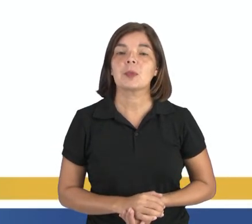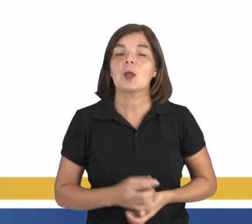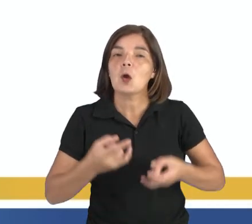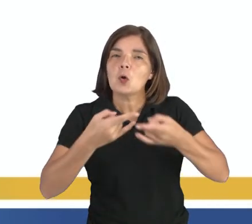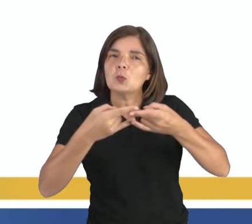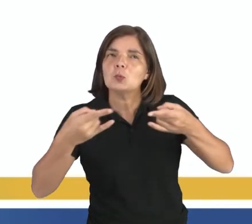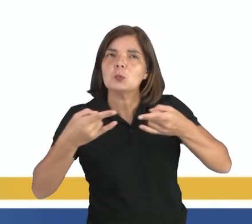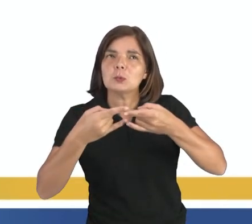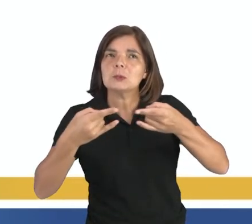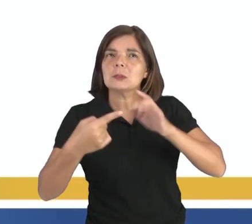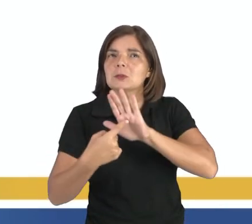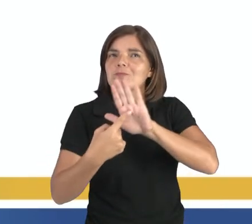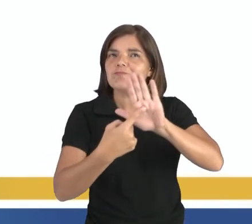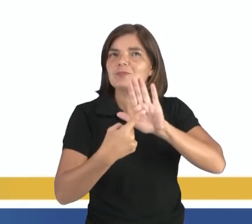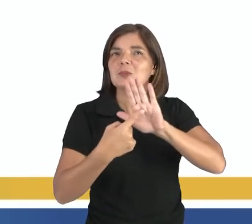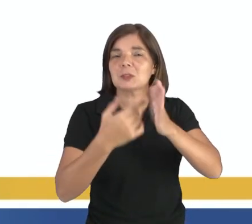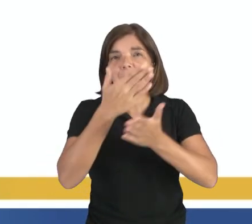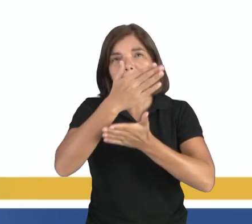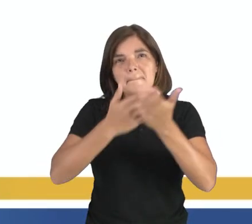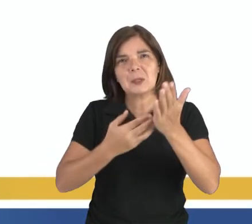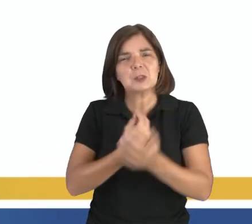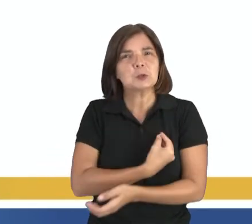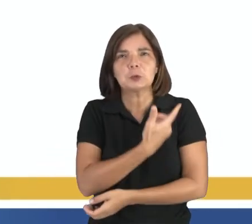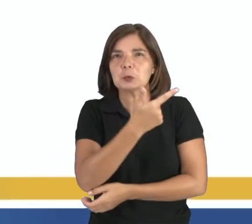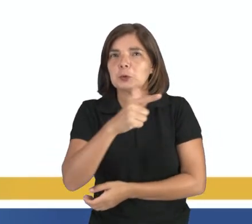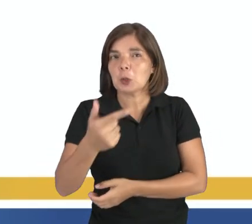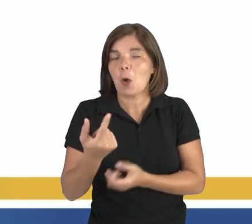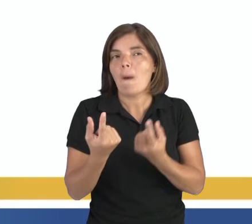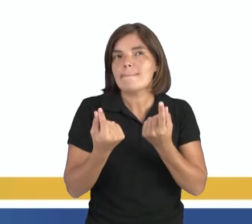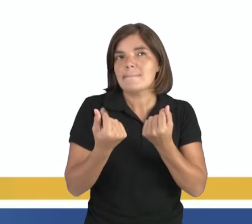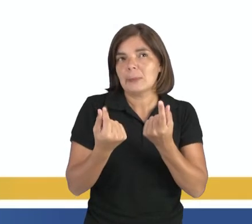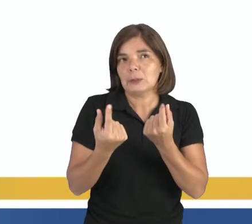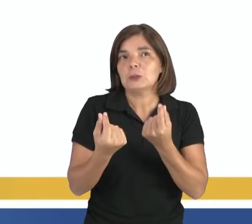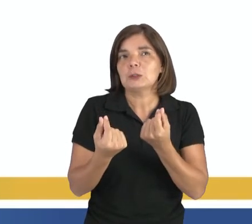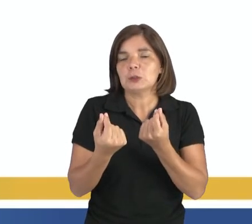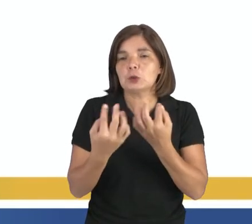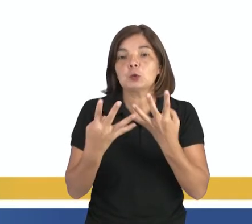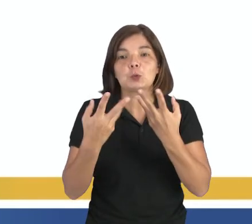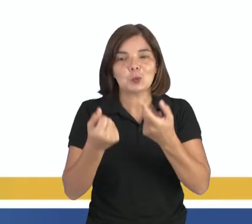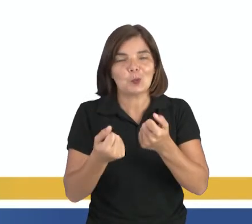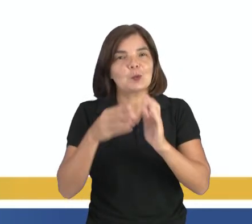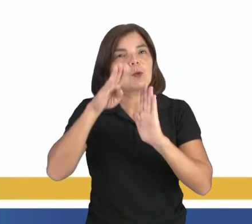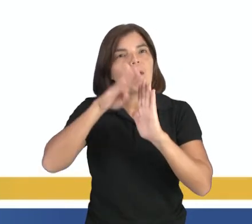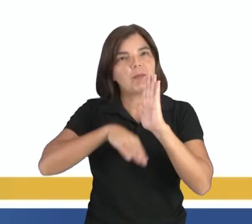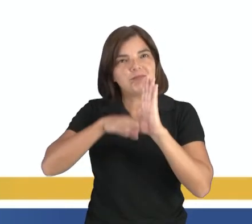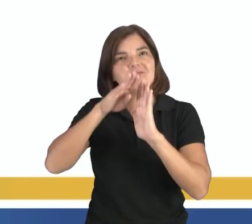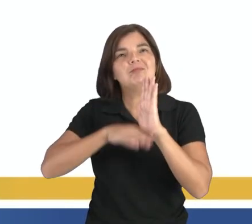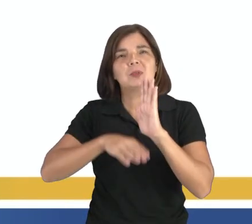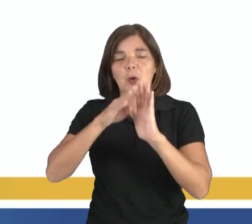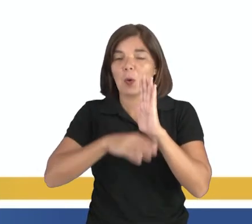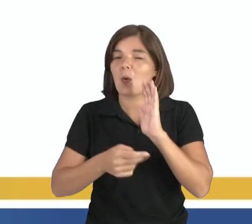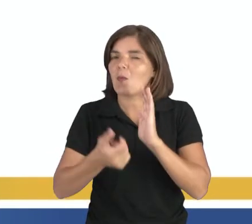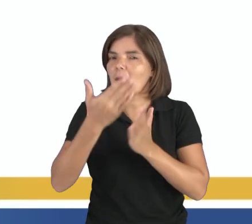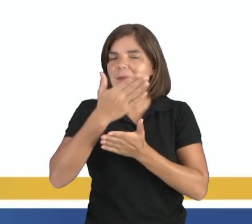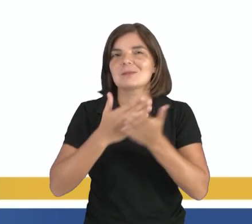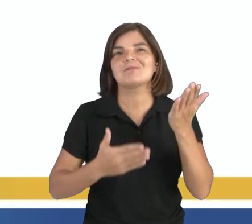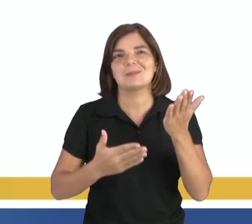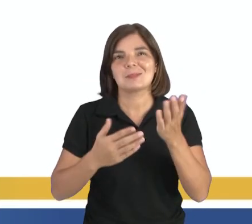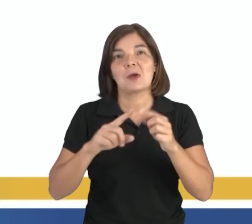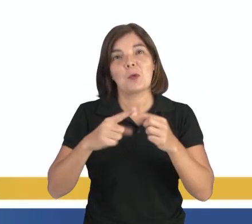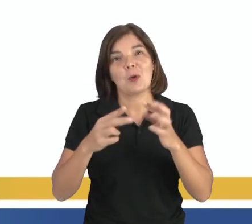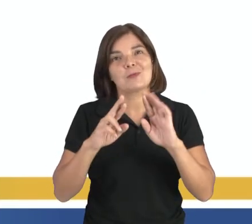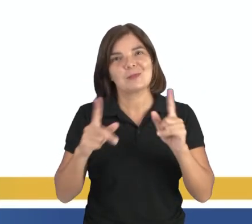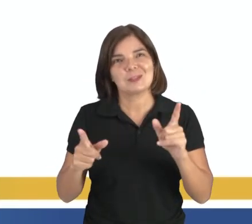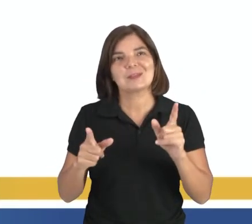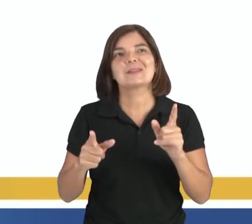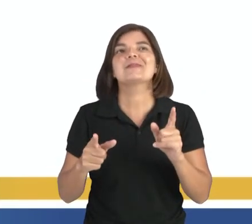As projeções mostram que se a meia entrada não existisse, o preço do ingresso inteiro cairia para quase a metade,